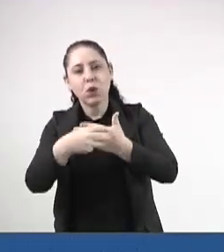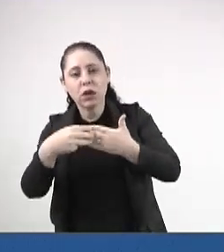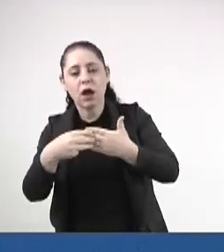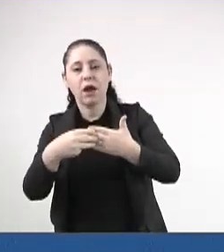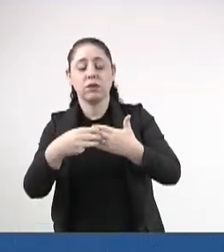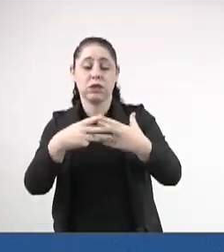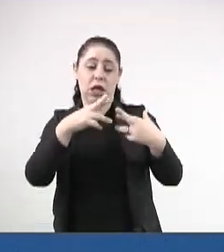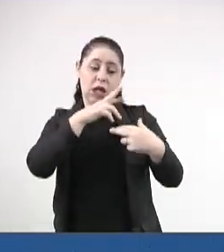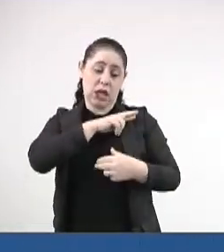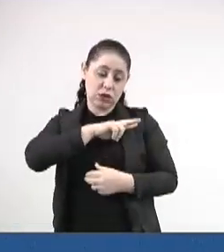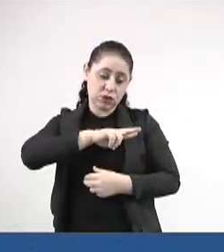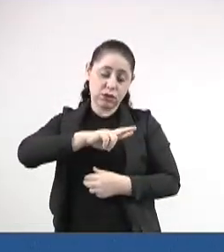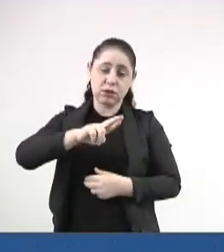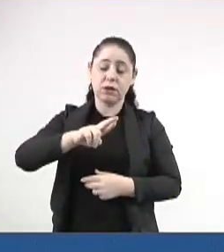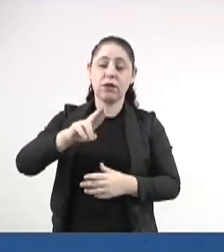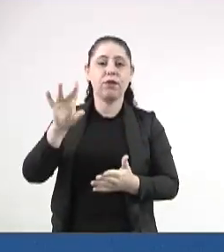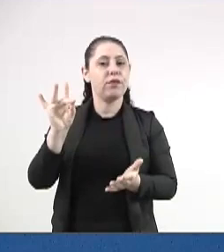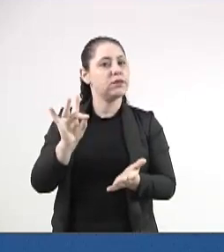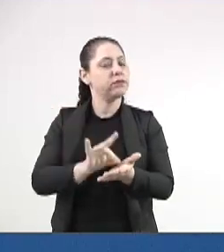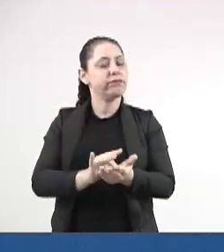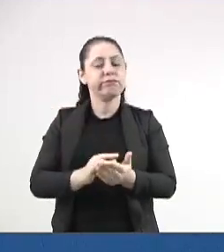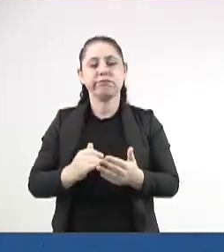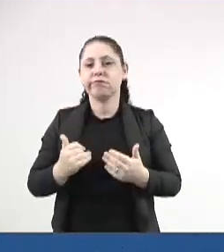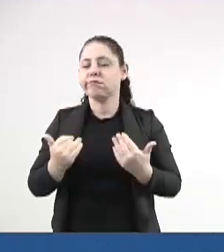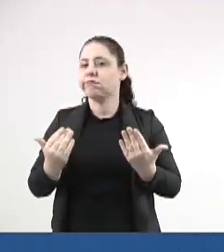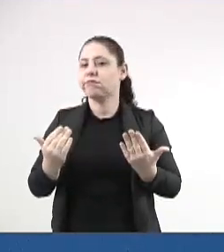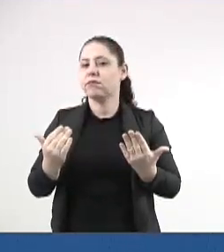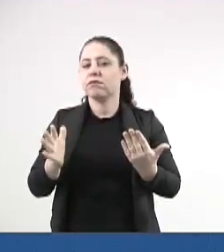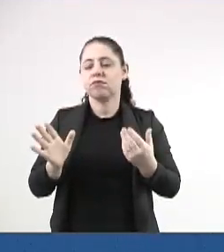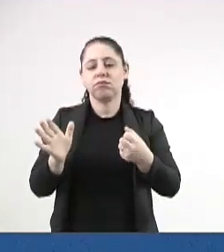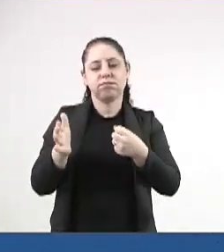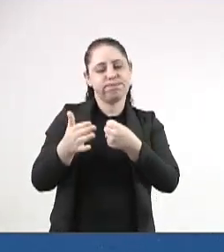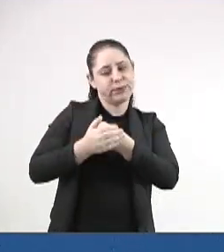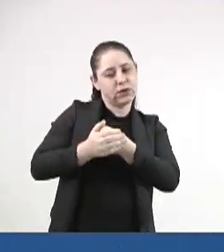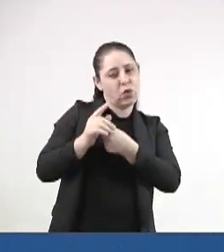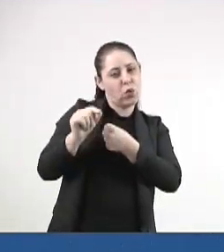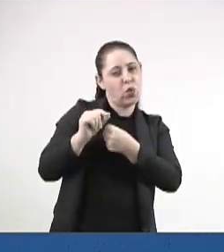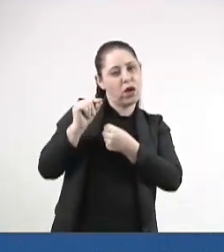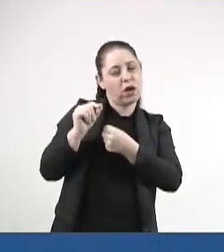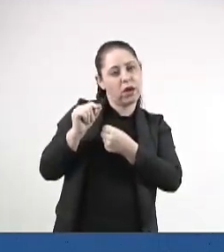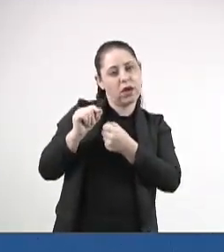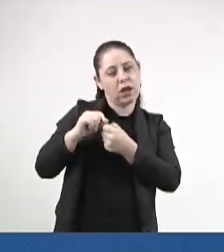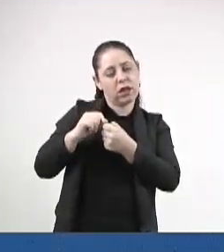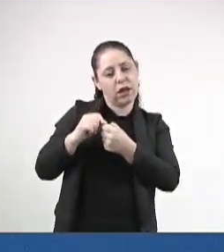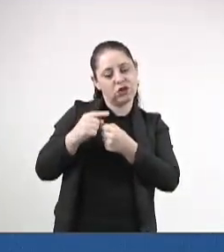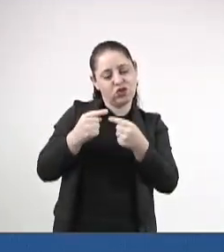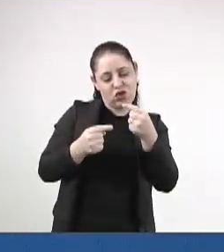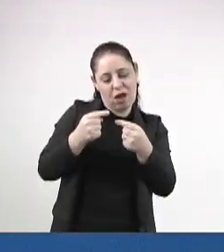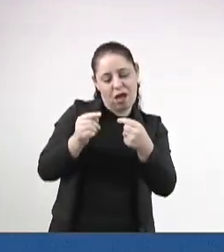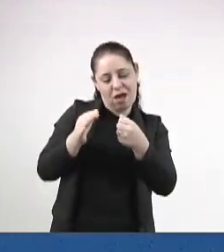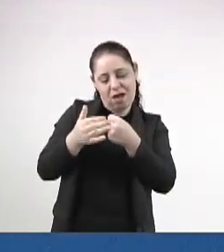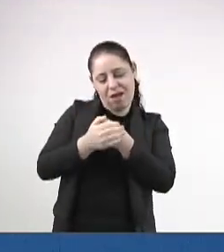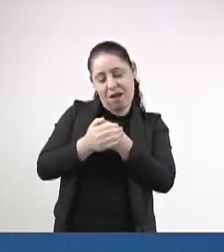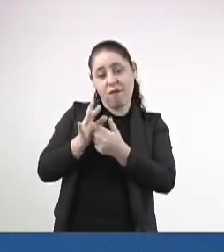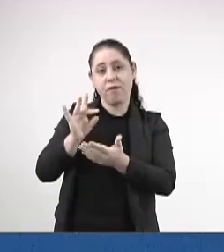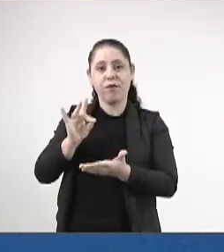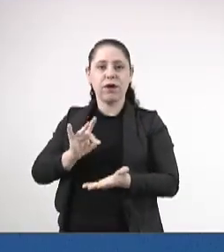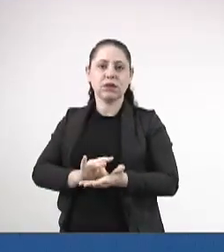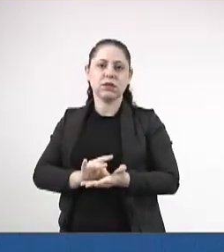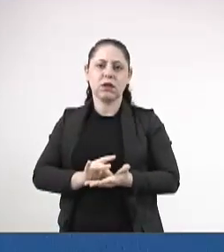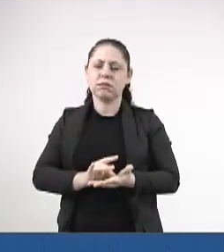da religião, e na verdade escondendo por trás desse debate uma